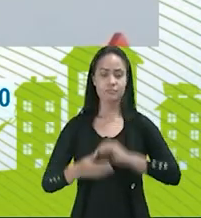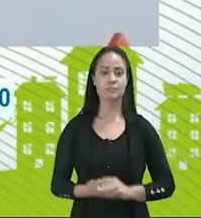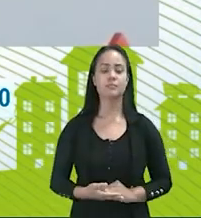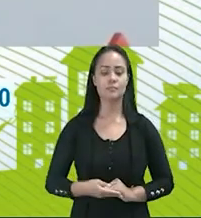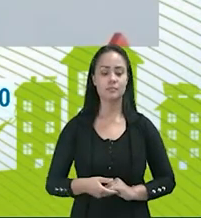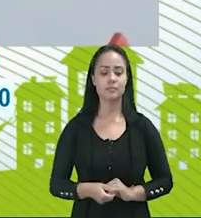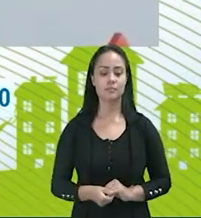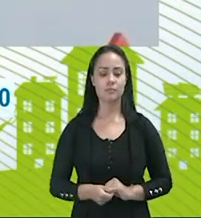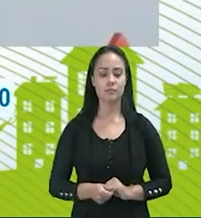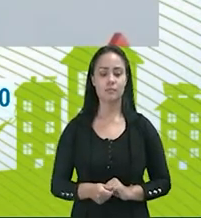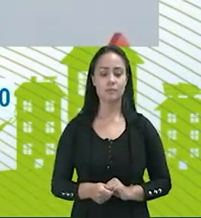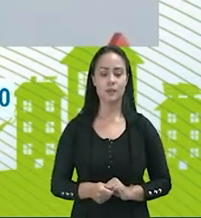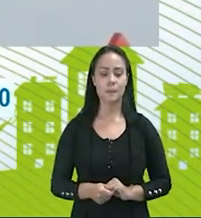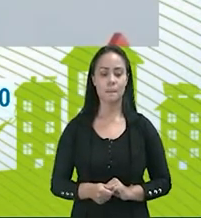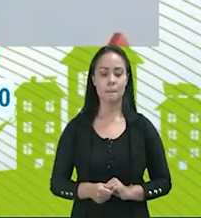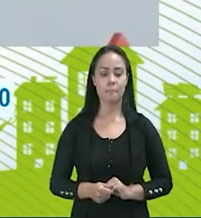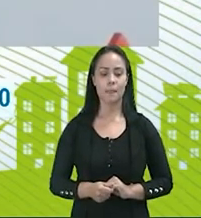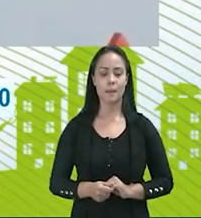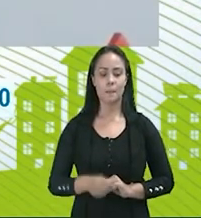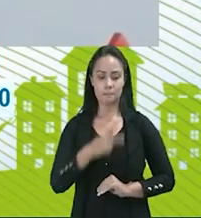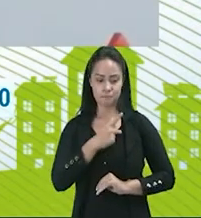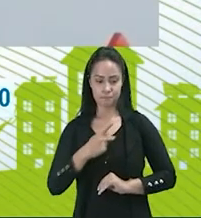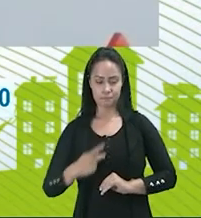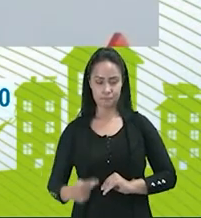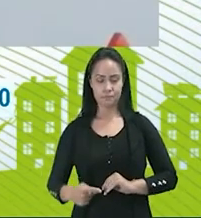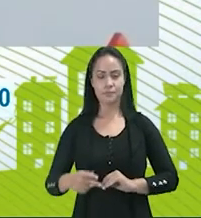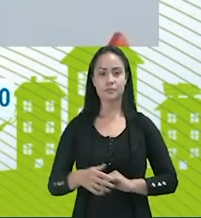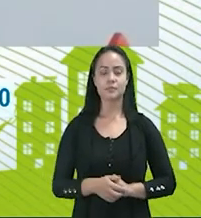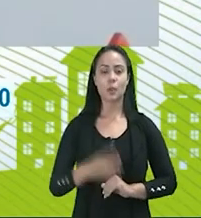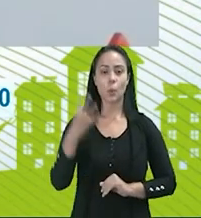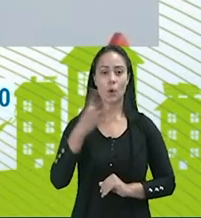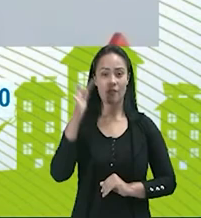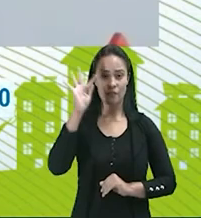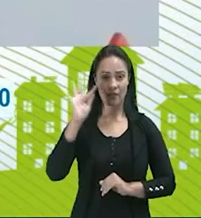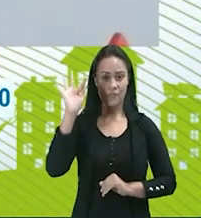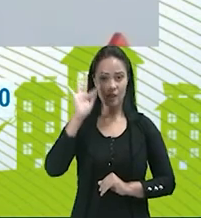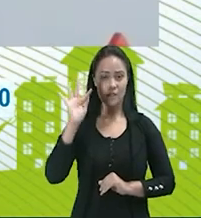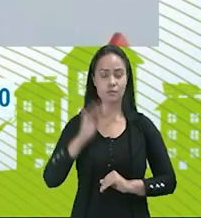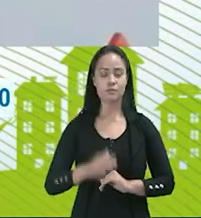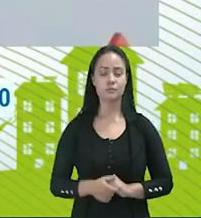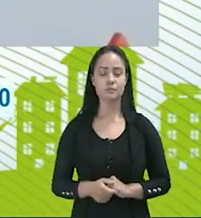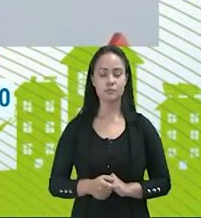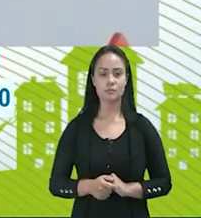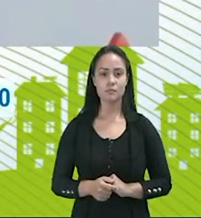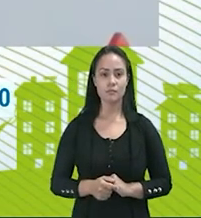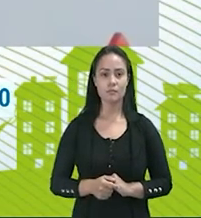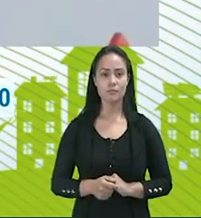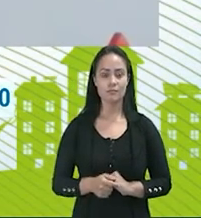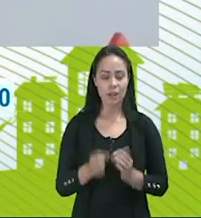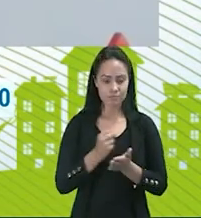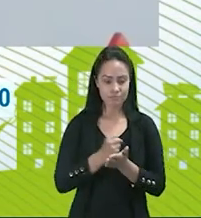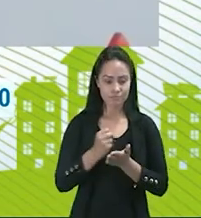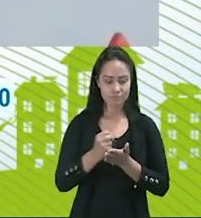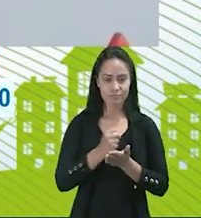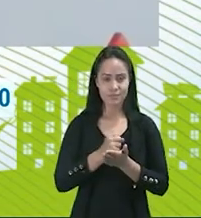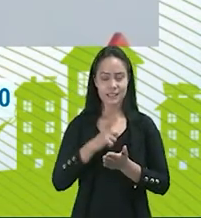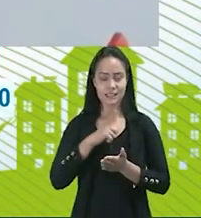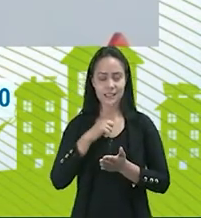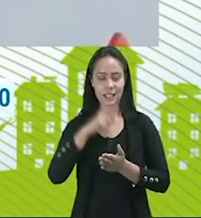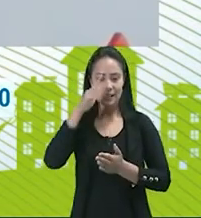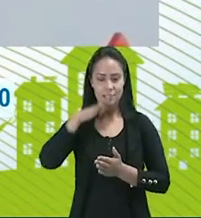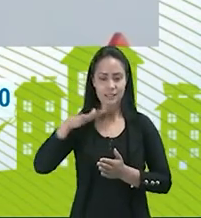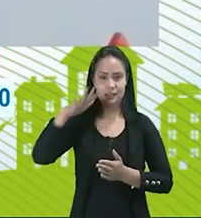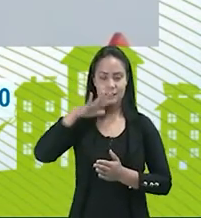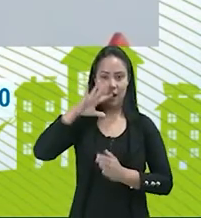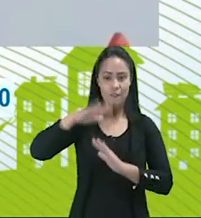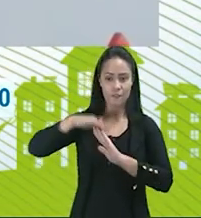as instituições públicas, homologado no dia 4 de fevereiro deste ano. O acordo de repercussão internacional pôs fim